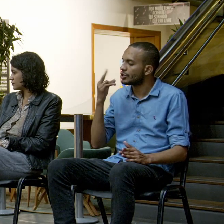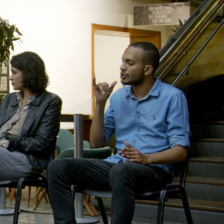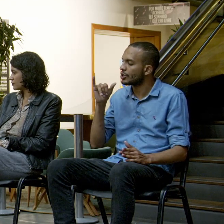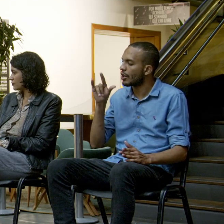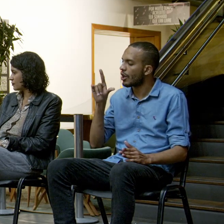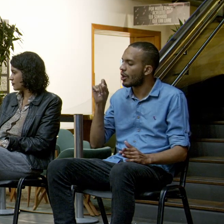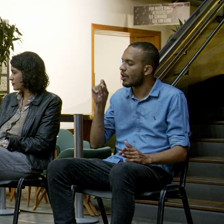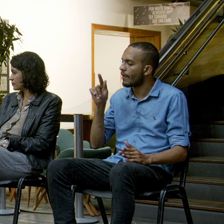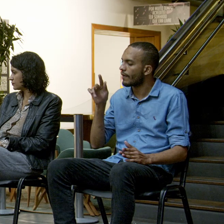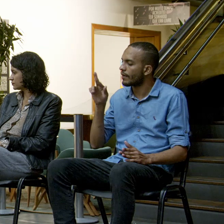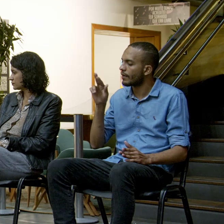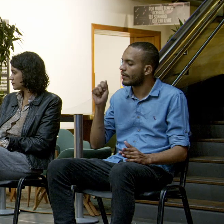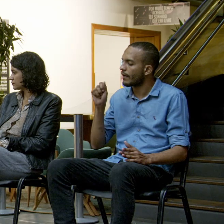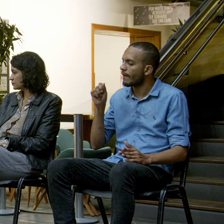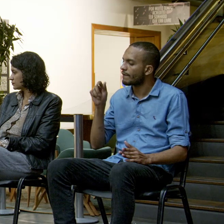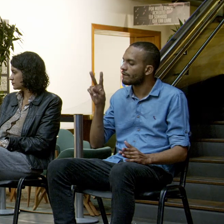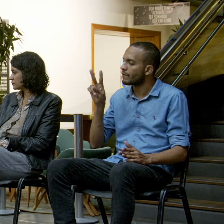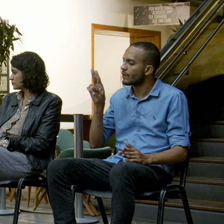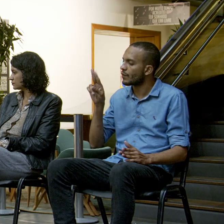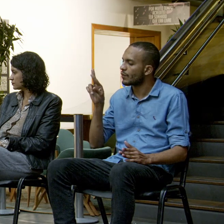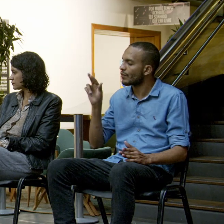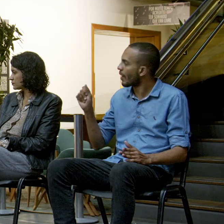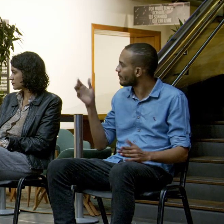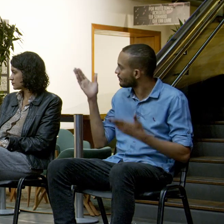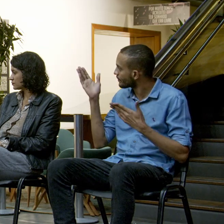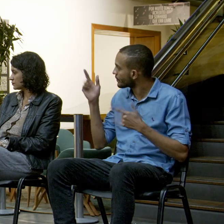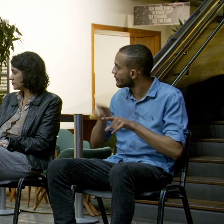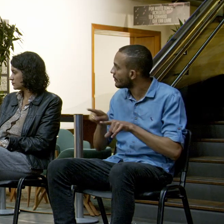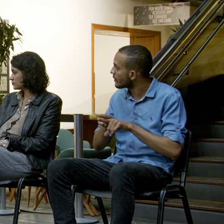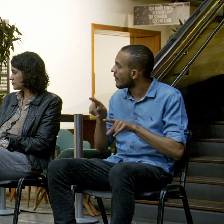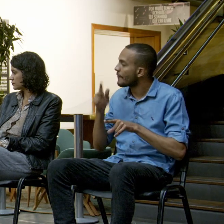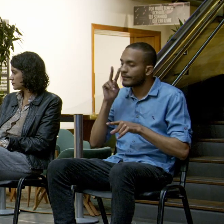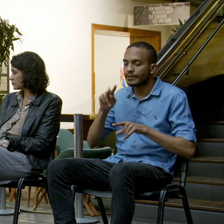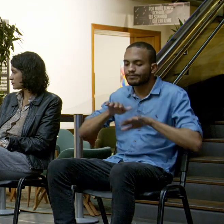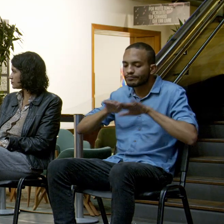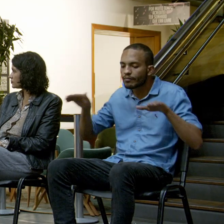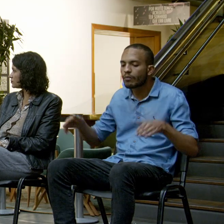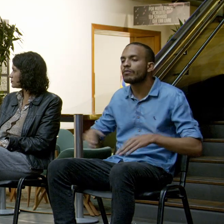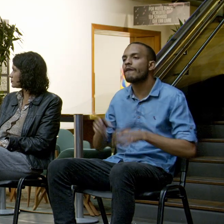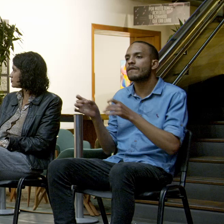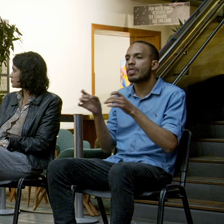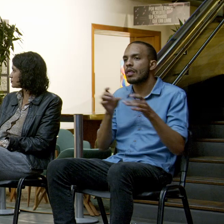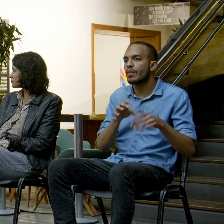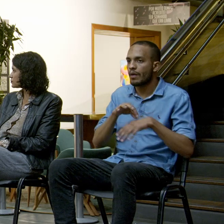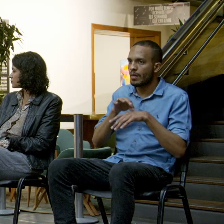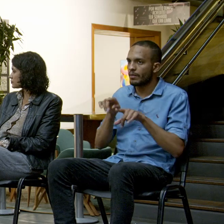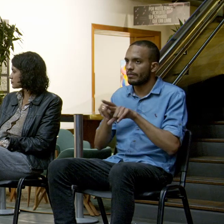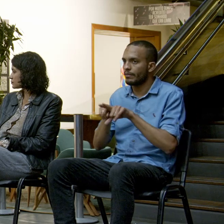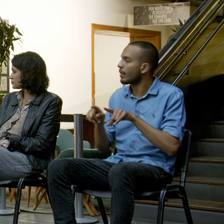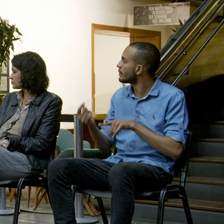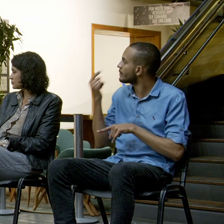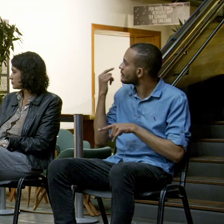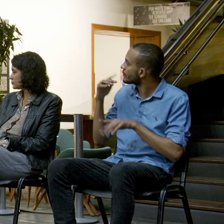de Glu-Glu, agora formando um balcão e a parede do estabelecimento. Peças de carne estão penduradas ao fundo,